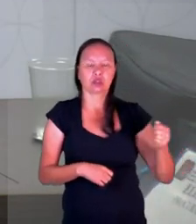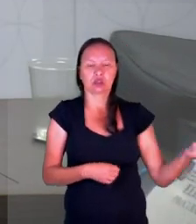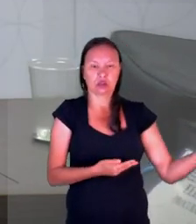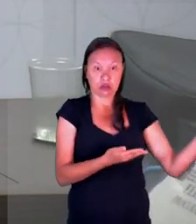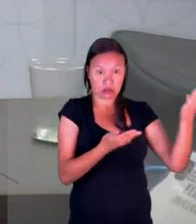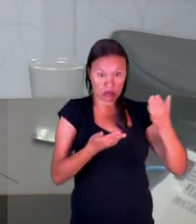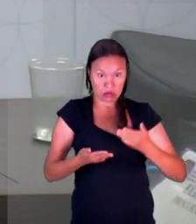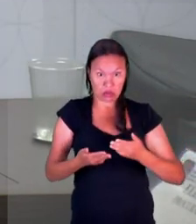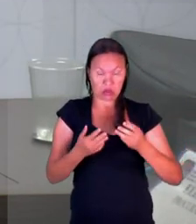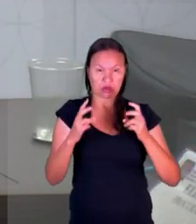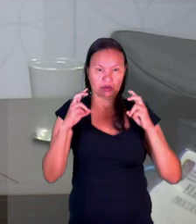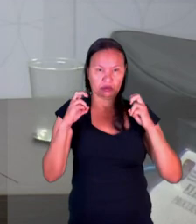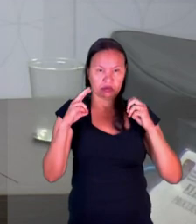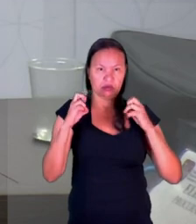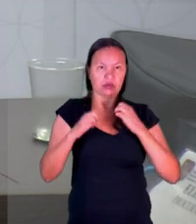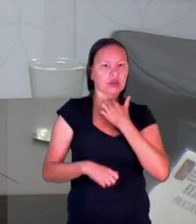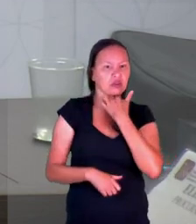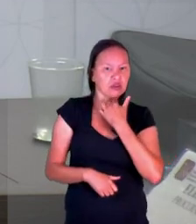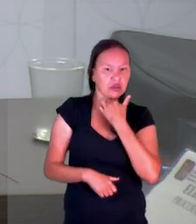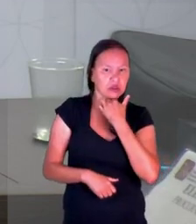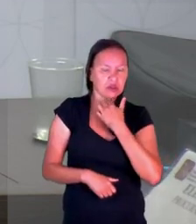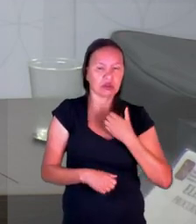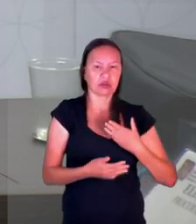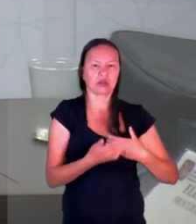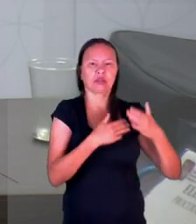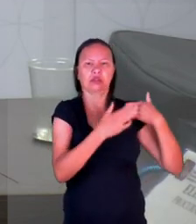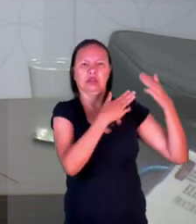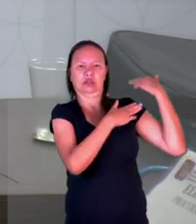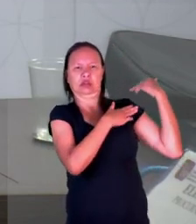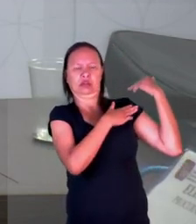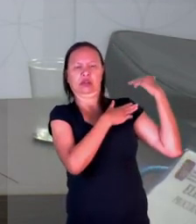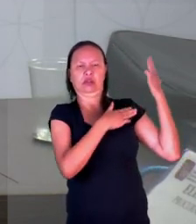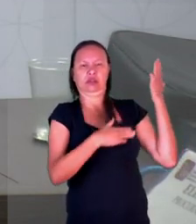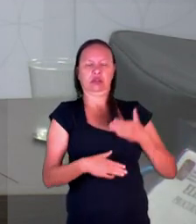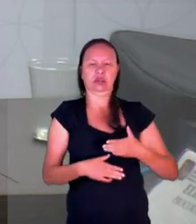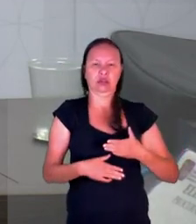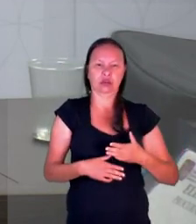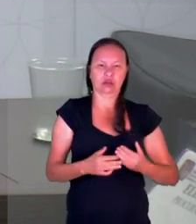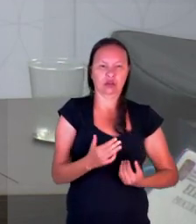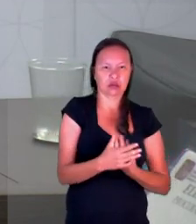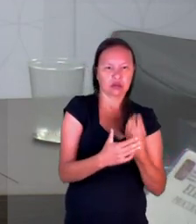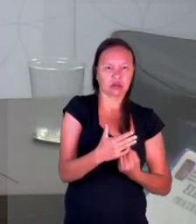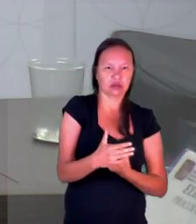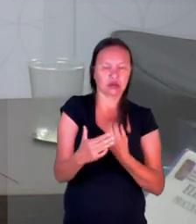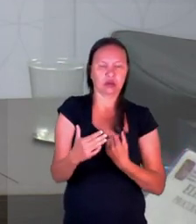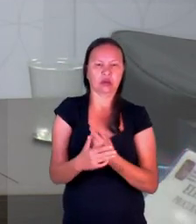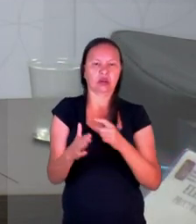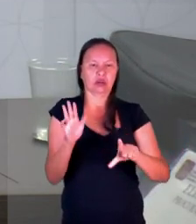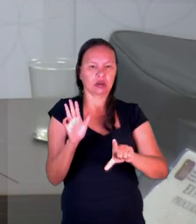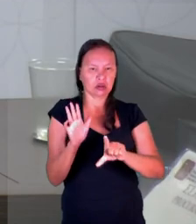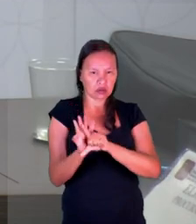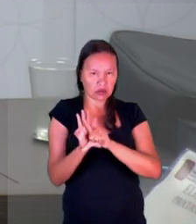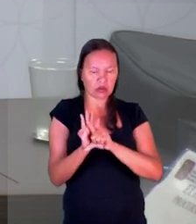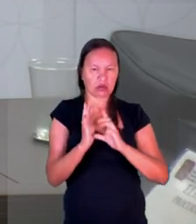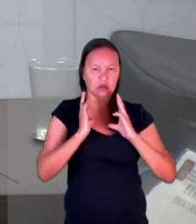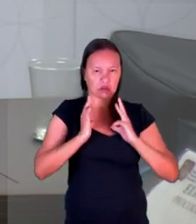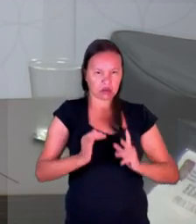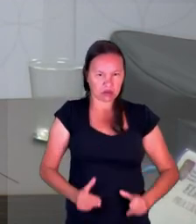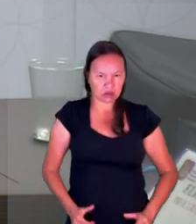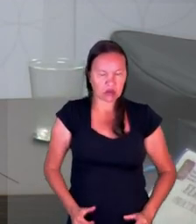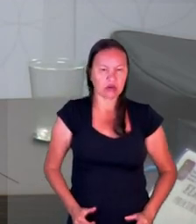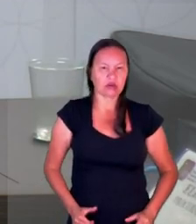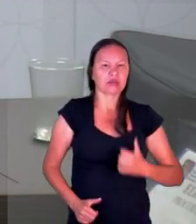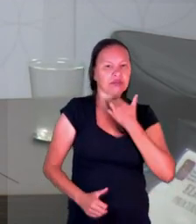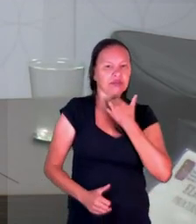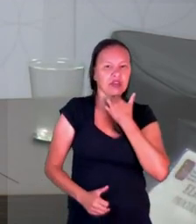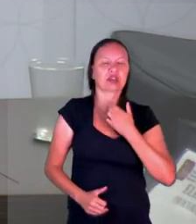exemplos que isso já aconteceu no passado miram agora a própria criação do grupo nacional de Direitos Humanos miram é um exemplo disso né